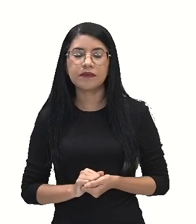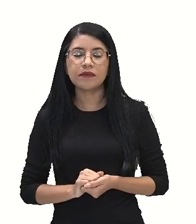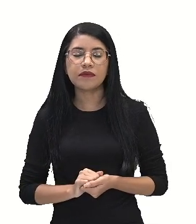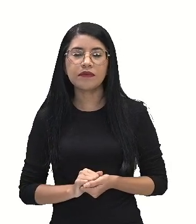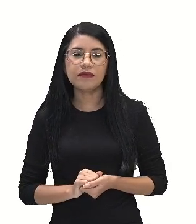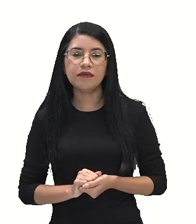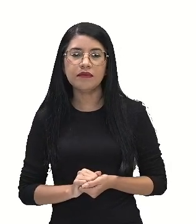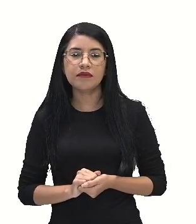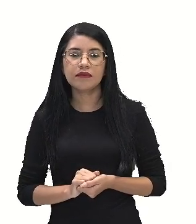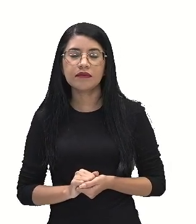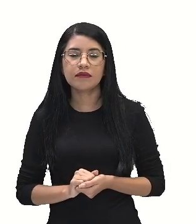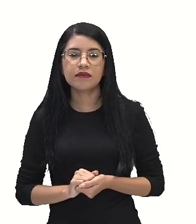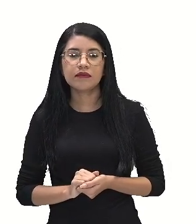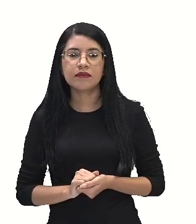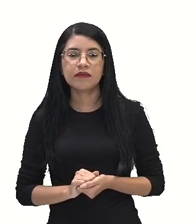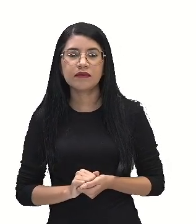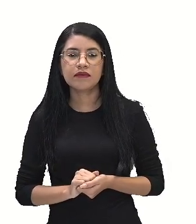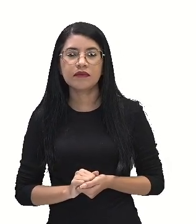80.